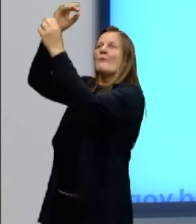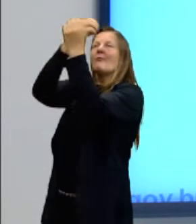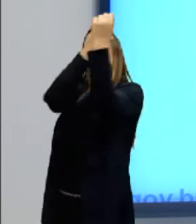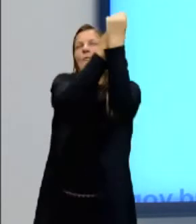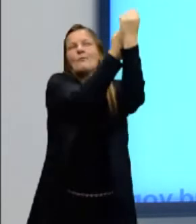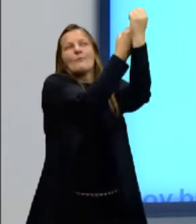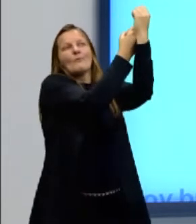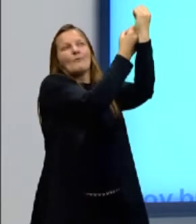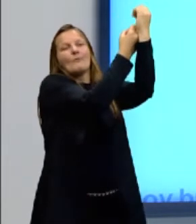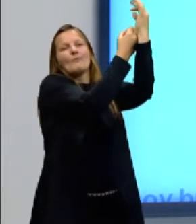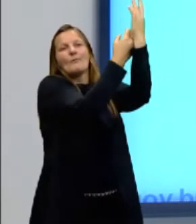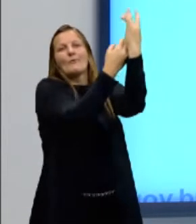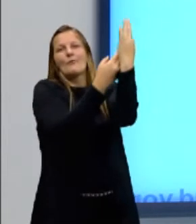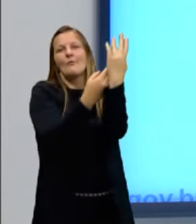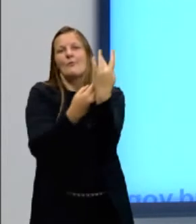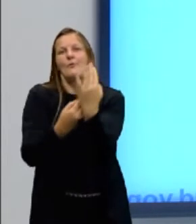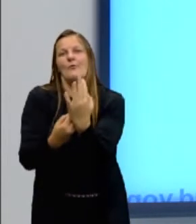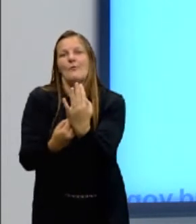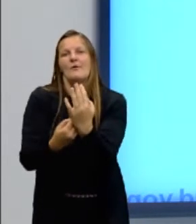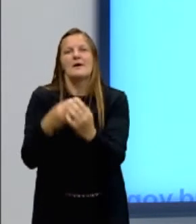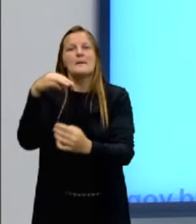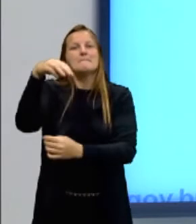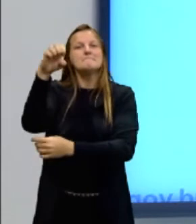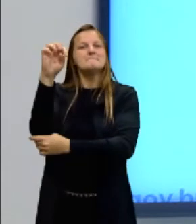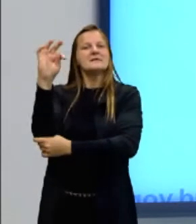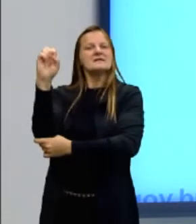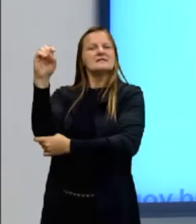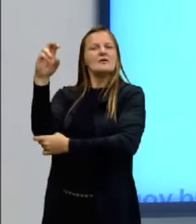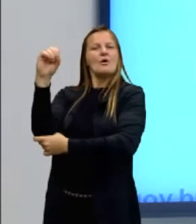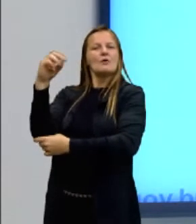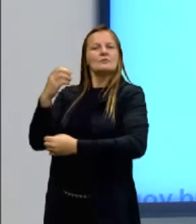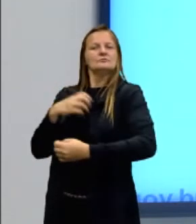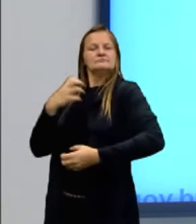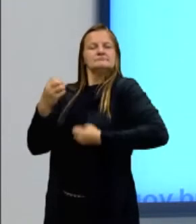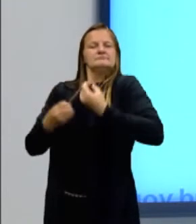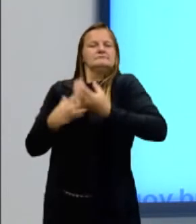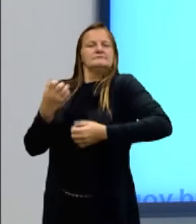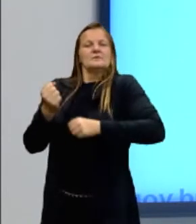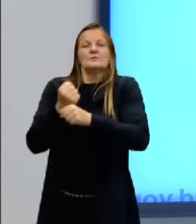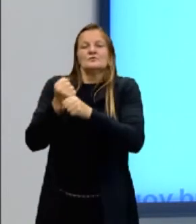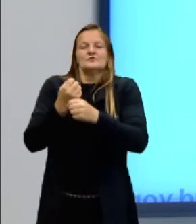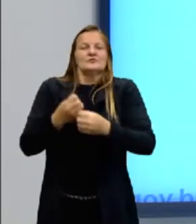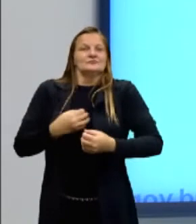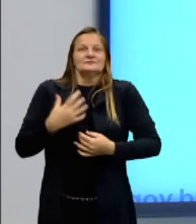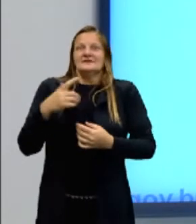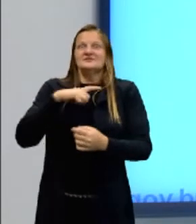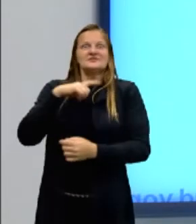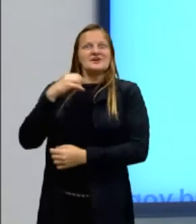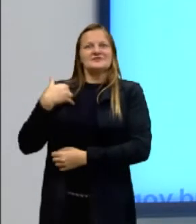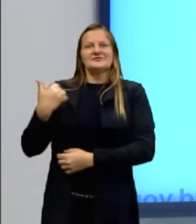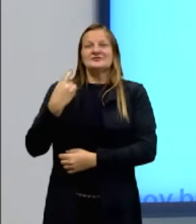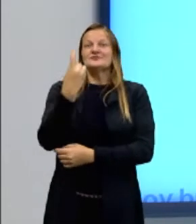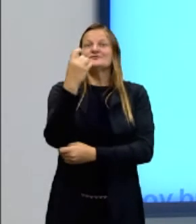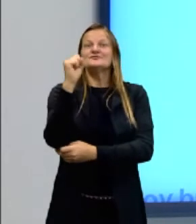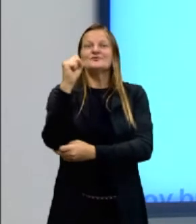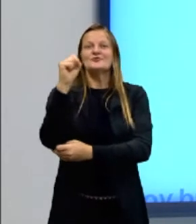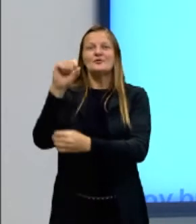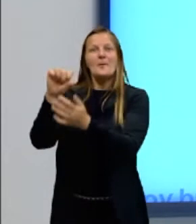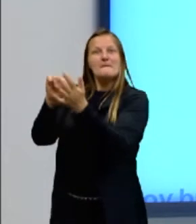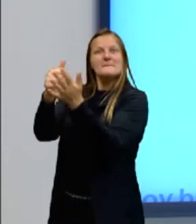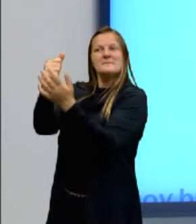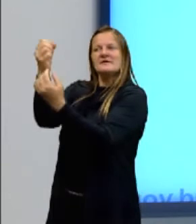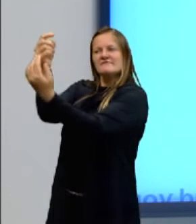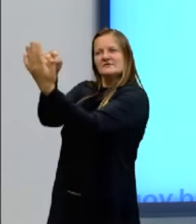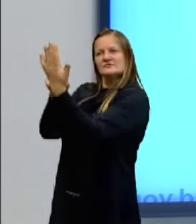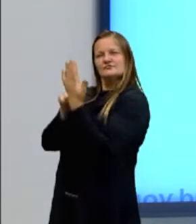repente no meio do deslumbramento que produzirá seu fulgor tinha ela 18 anos quando apareceu a primeira